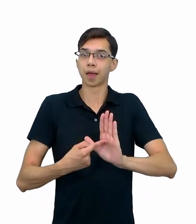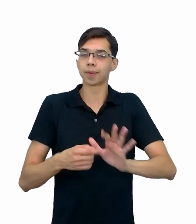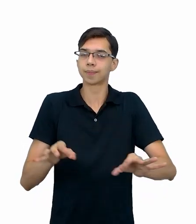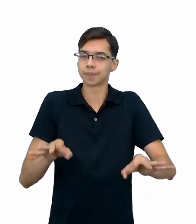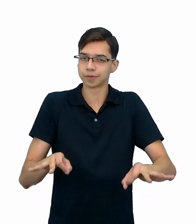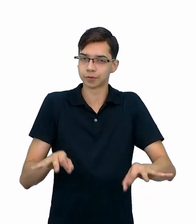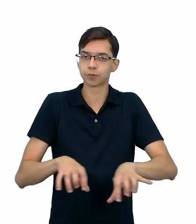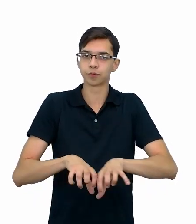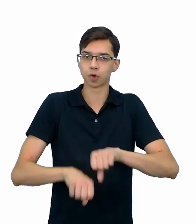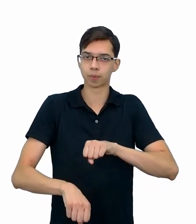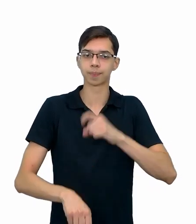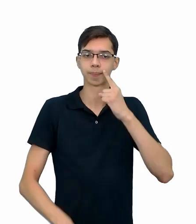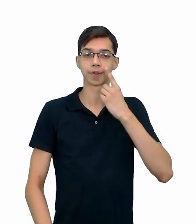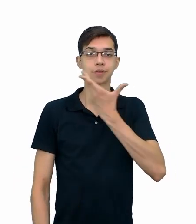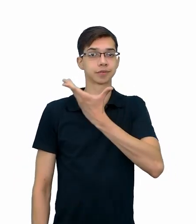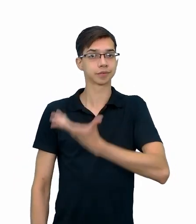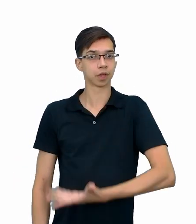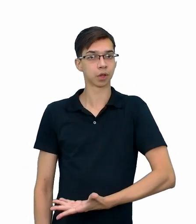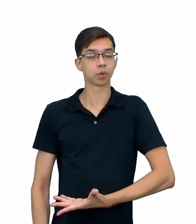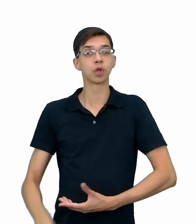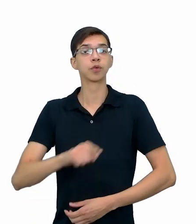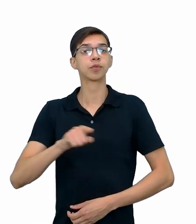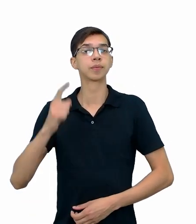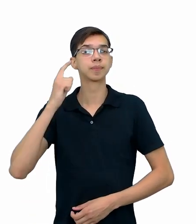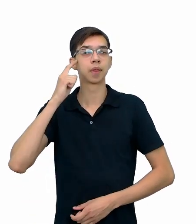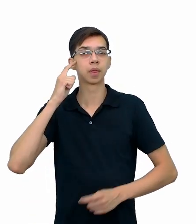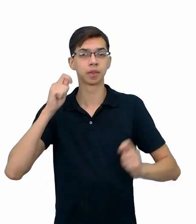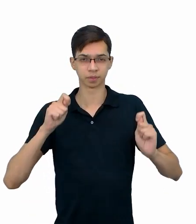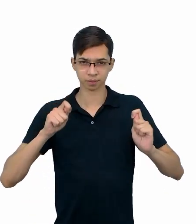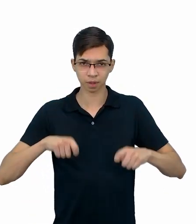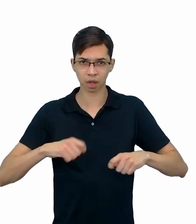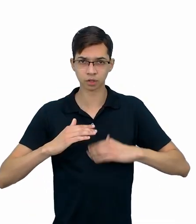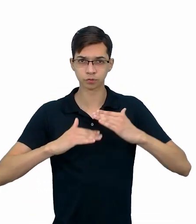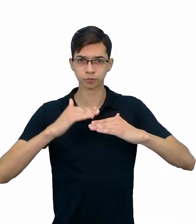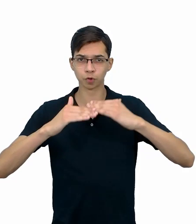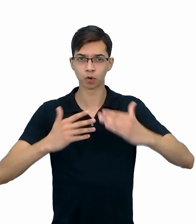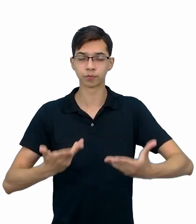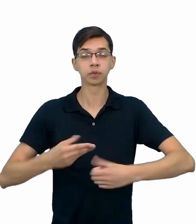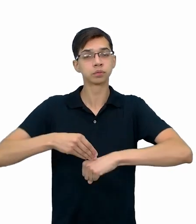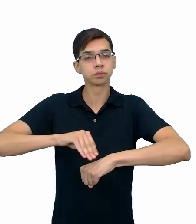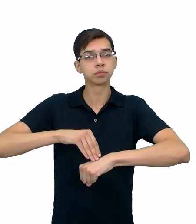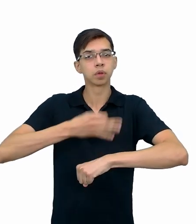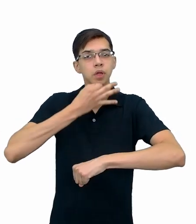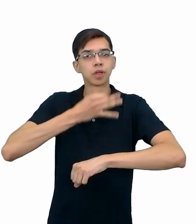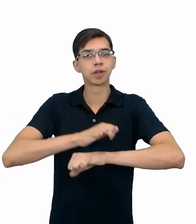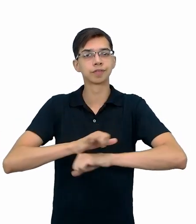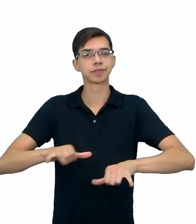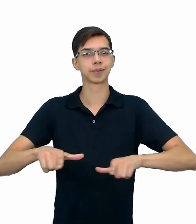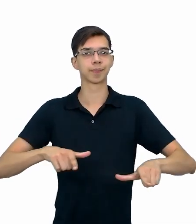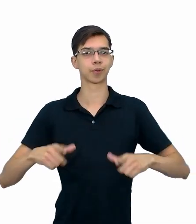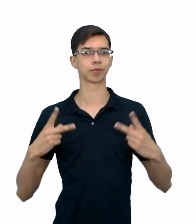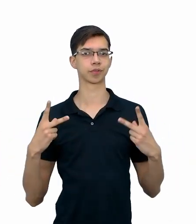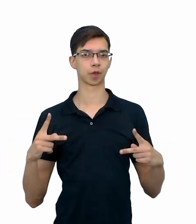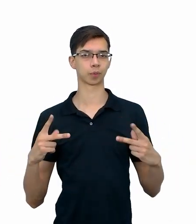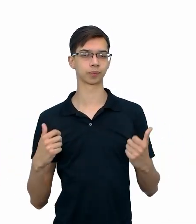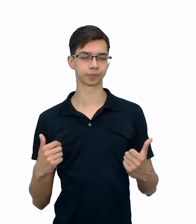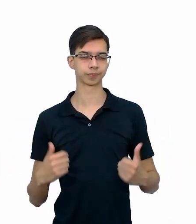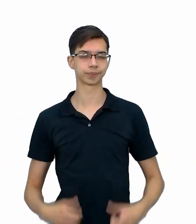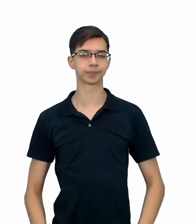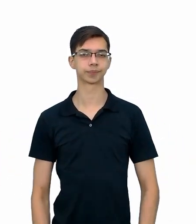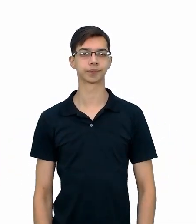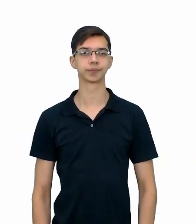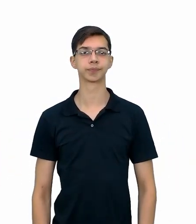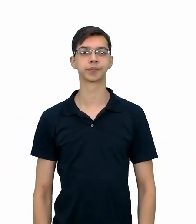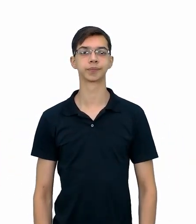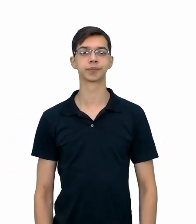nossa formação, é um trabalho para vocês pensarem a possibilidade de desenvolvimento como sugestão de trabalho para vocês. Bom, aqui a